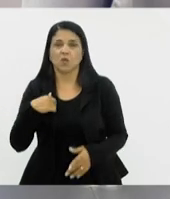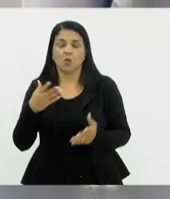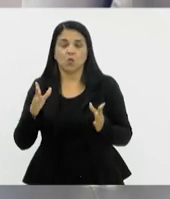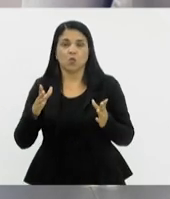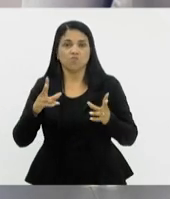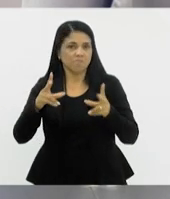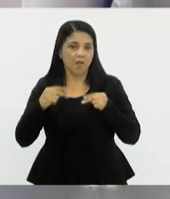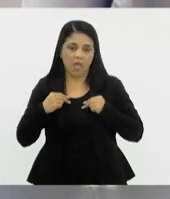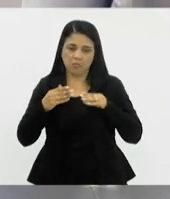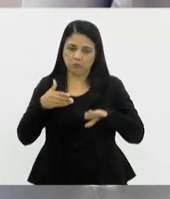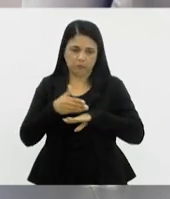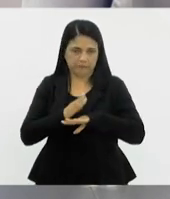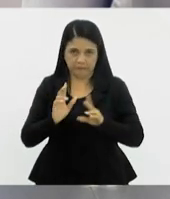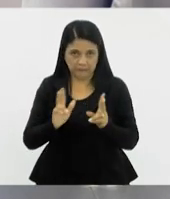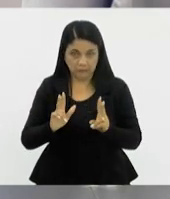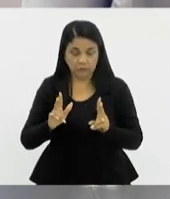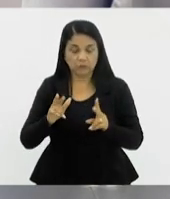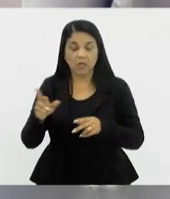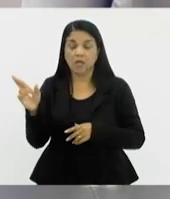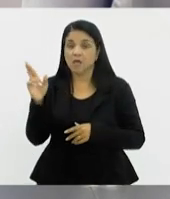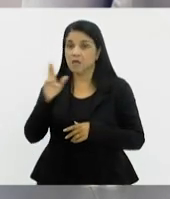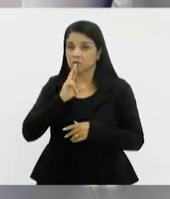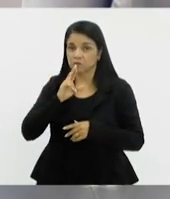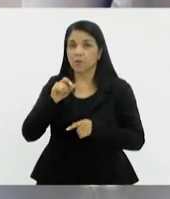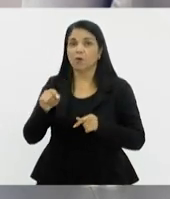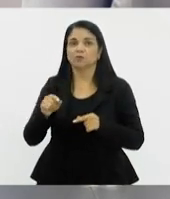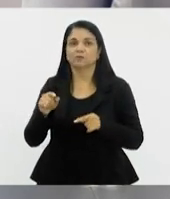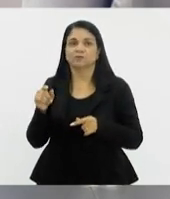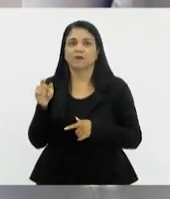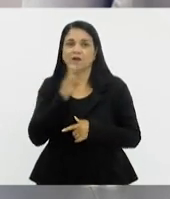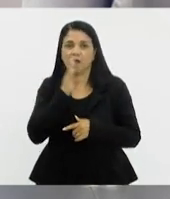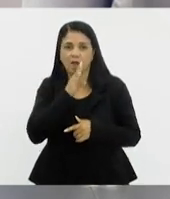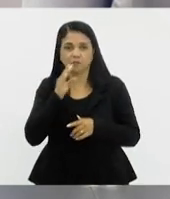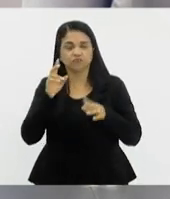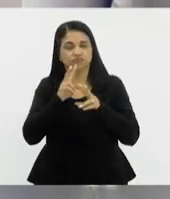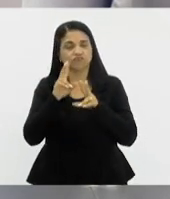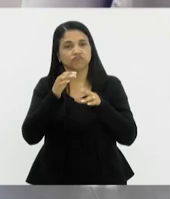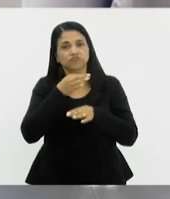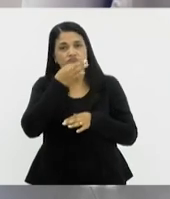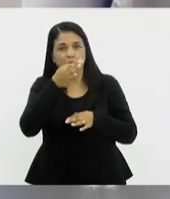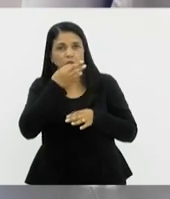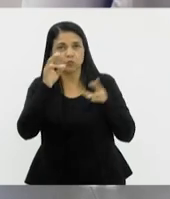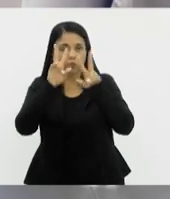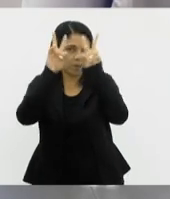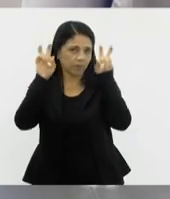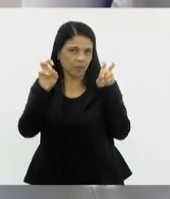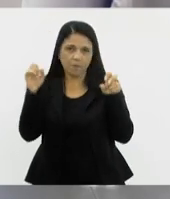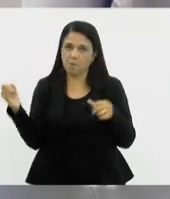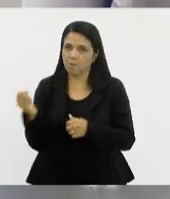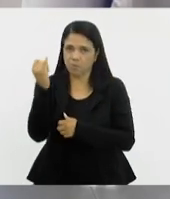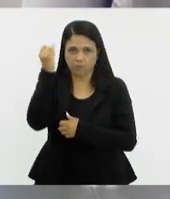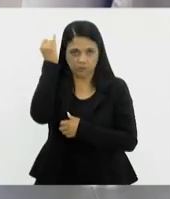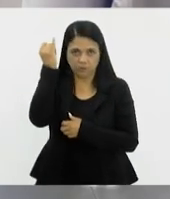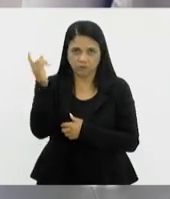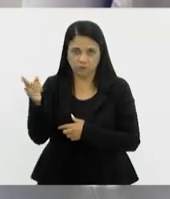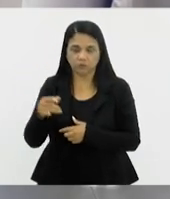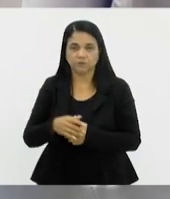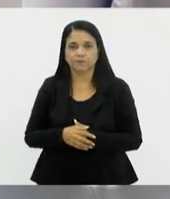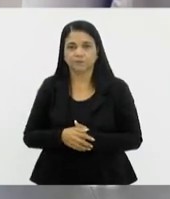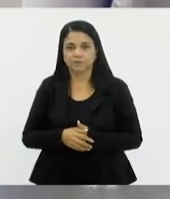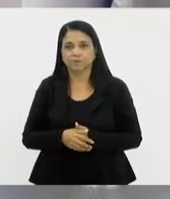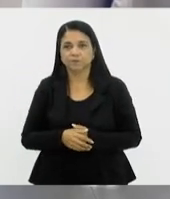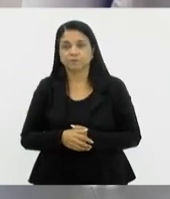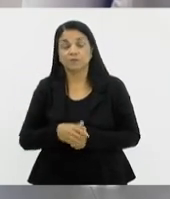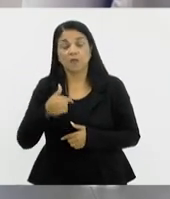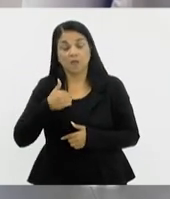pela velocidade aí e a resposta parlamentar de um assunto tão em voga nesse momento aí, Vossa Excelência saindo na vanguarda.